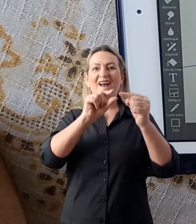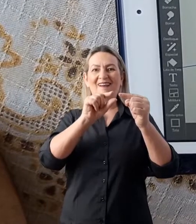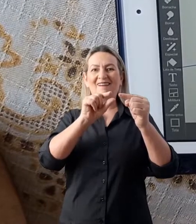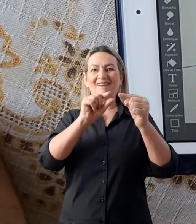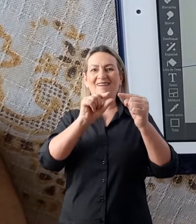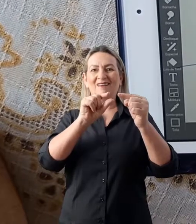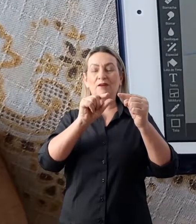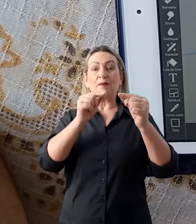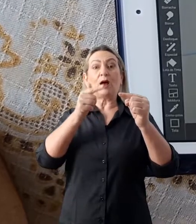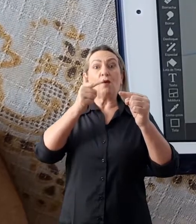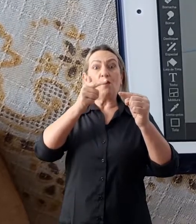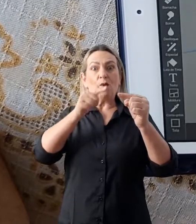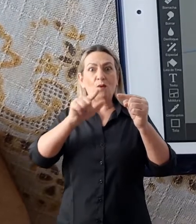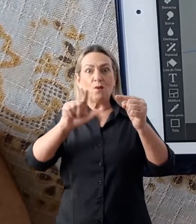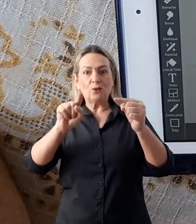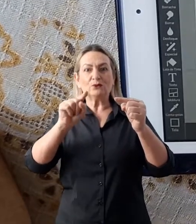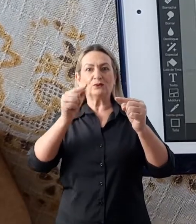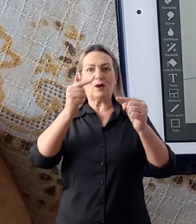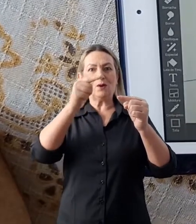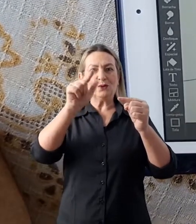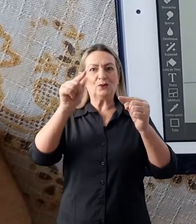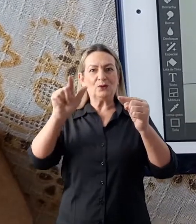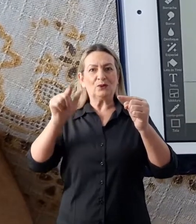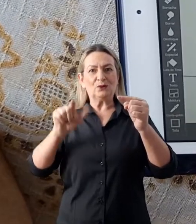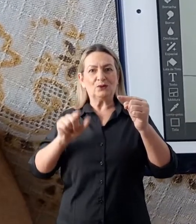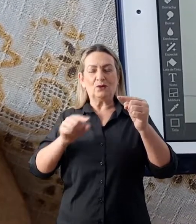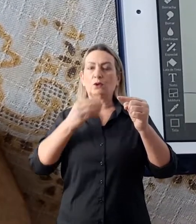para passar para o próximo.